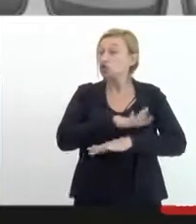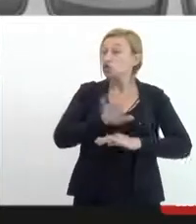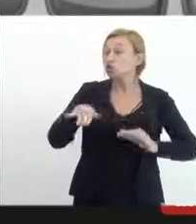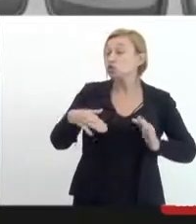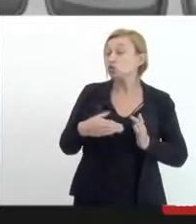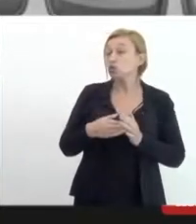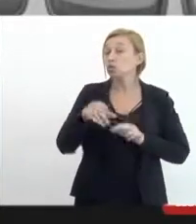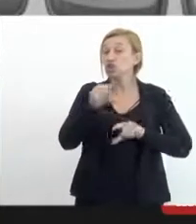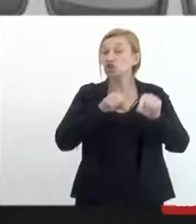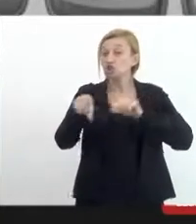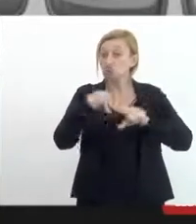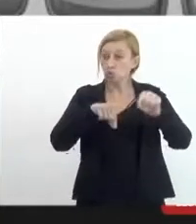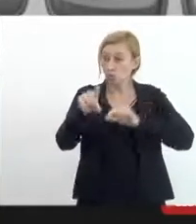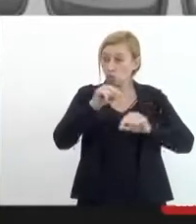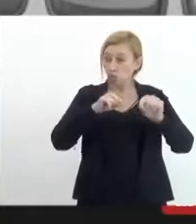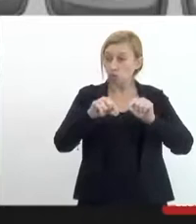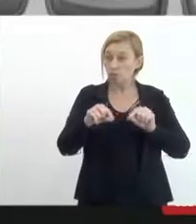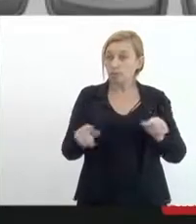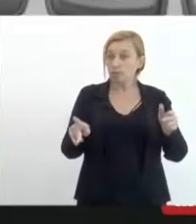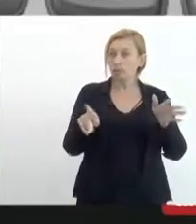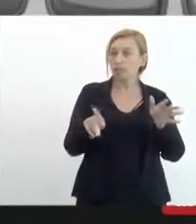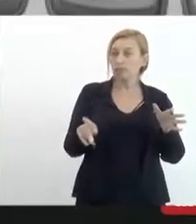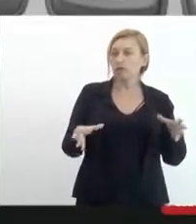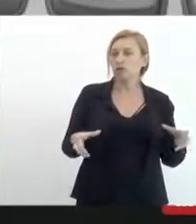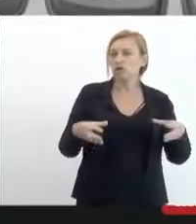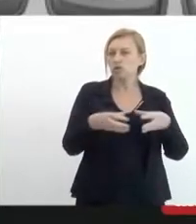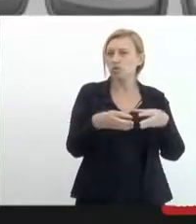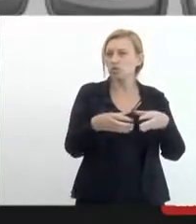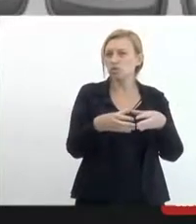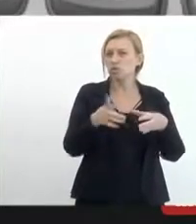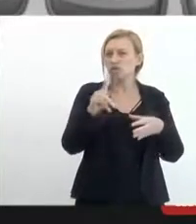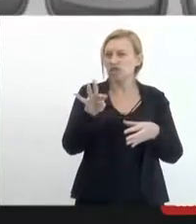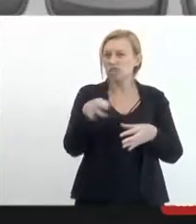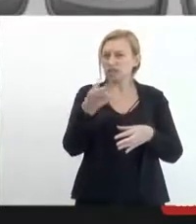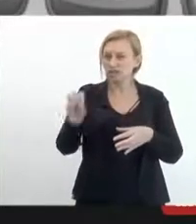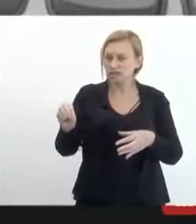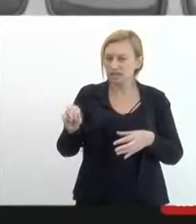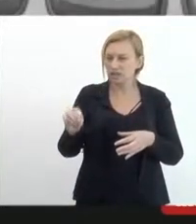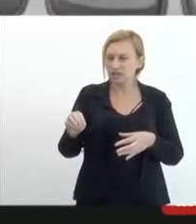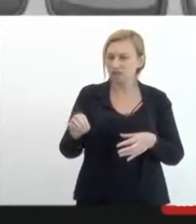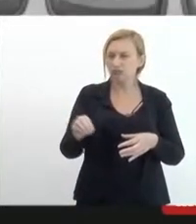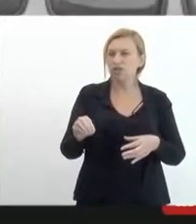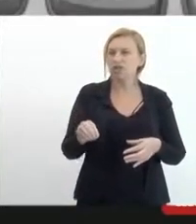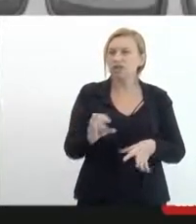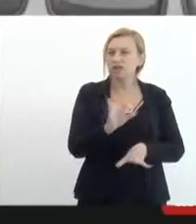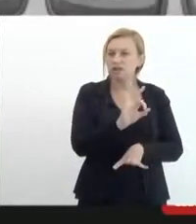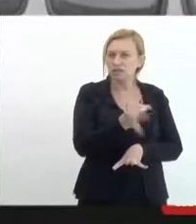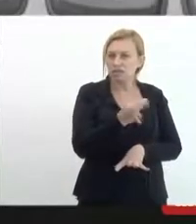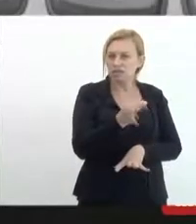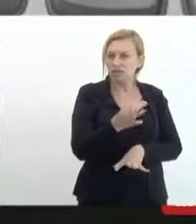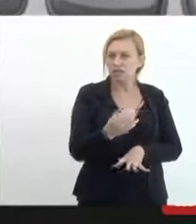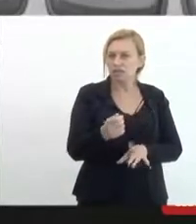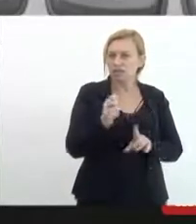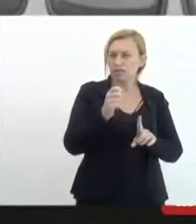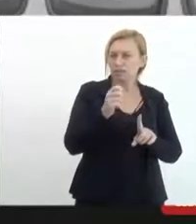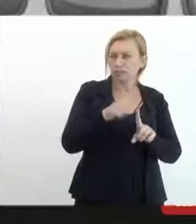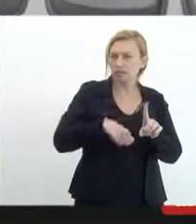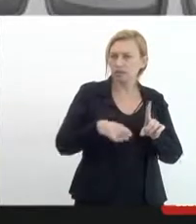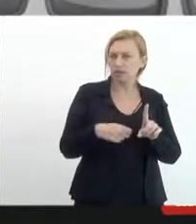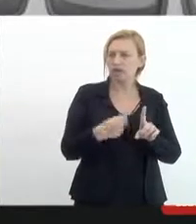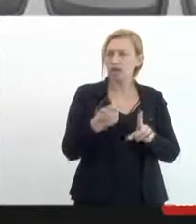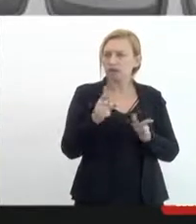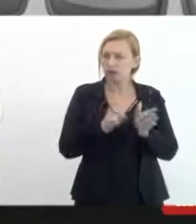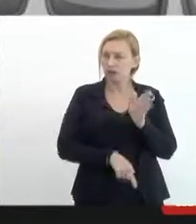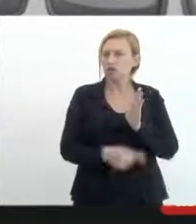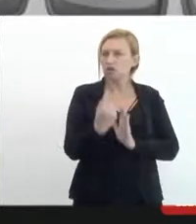de decisão parte de uma tributação de 4,5% e, posteriormente, menos de um mês depois da celebração do